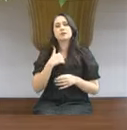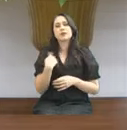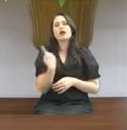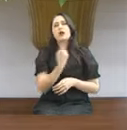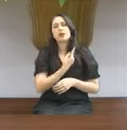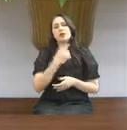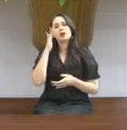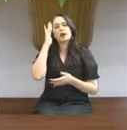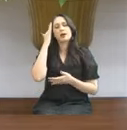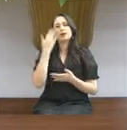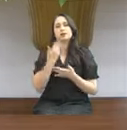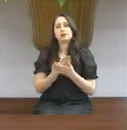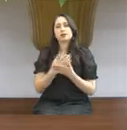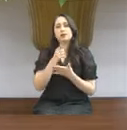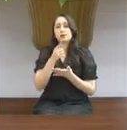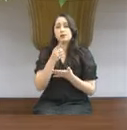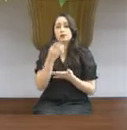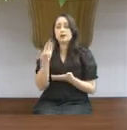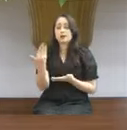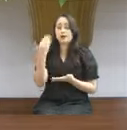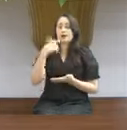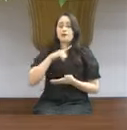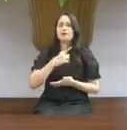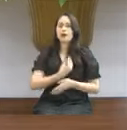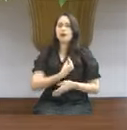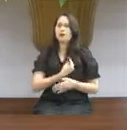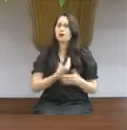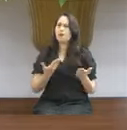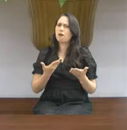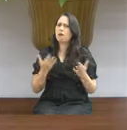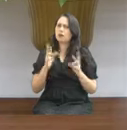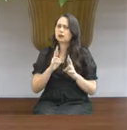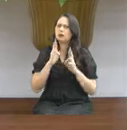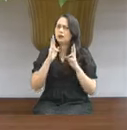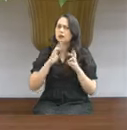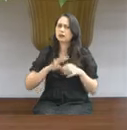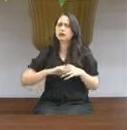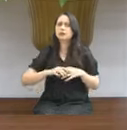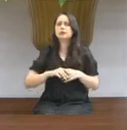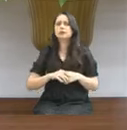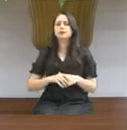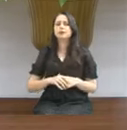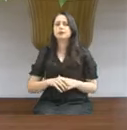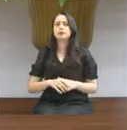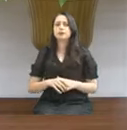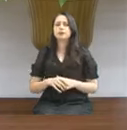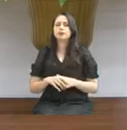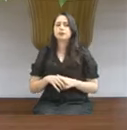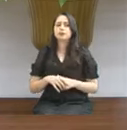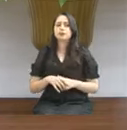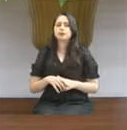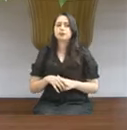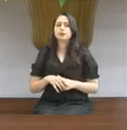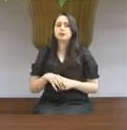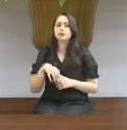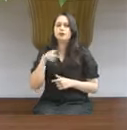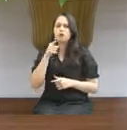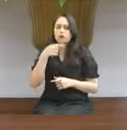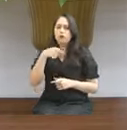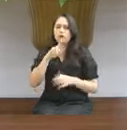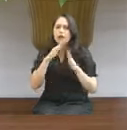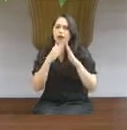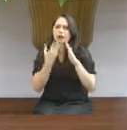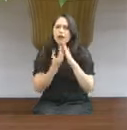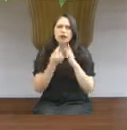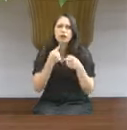te trouxe aqui foi a esperança. Não, enquanto não der glória a Deus, eu não vou parar. O que te faz ir à igreja é